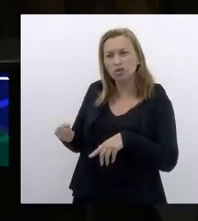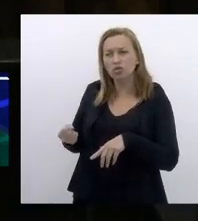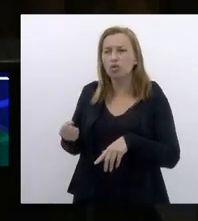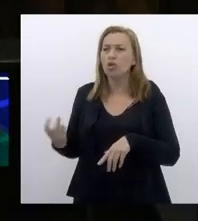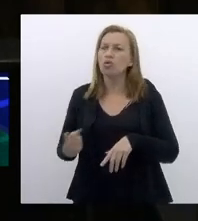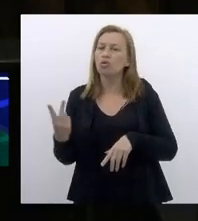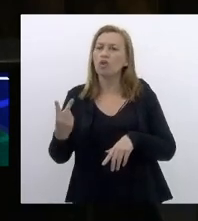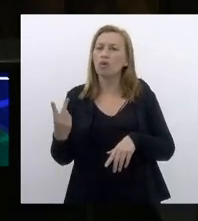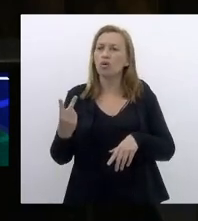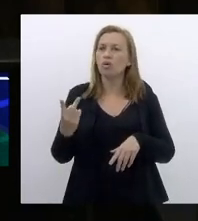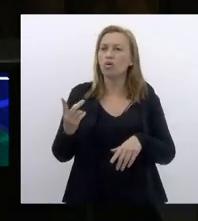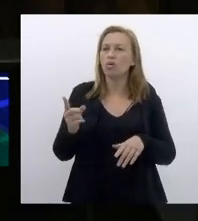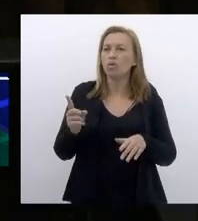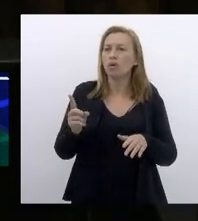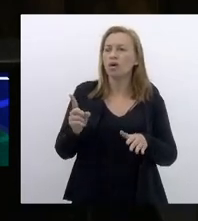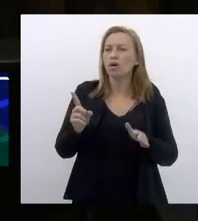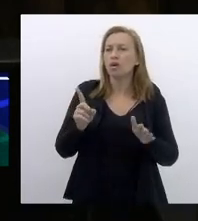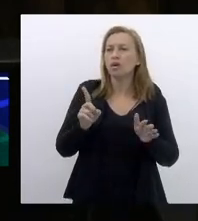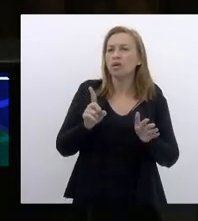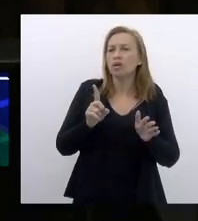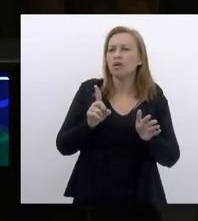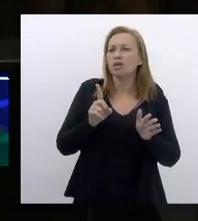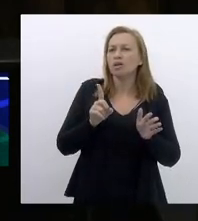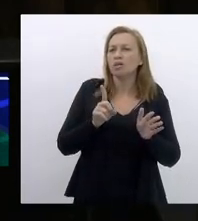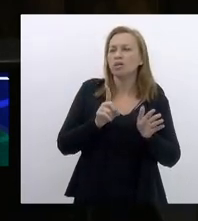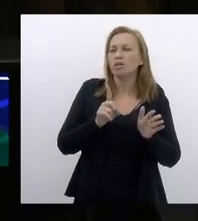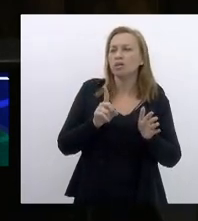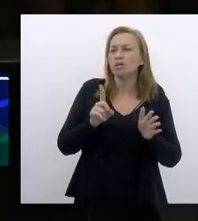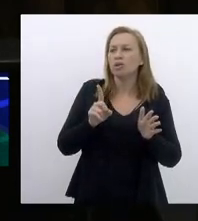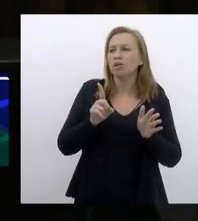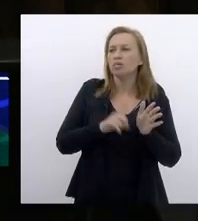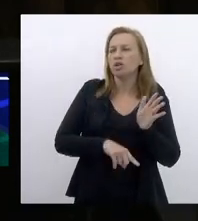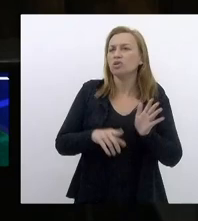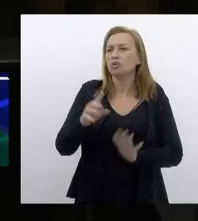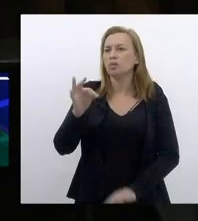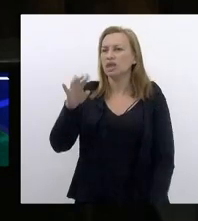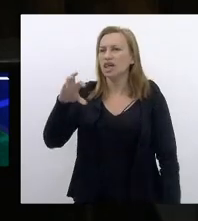valor seja inferior ao teto do INSS,